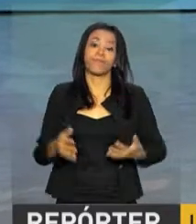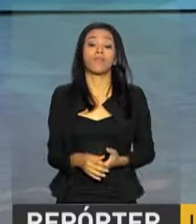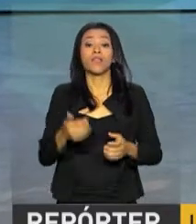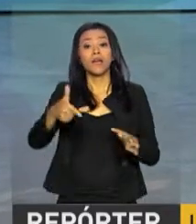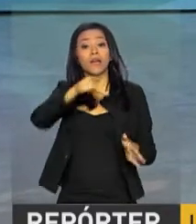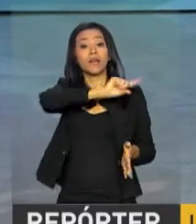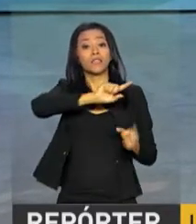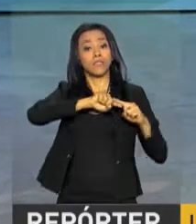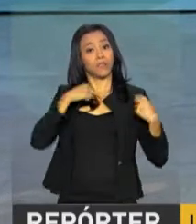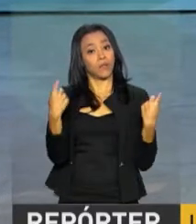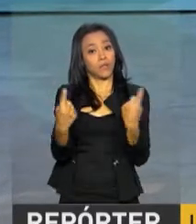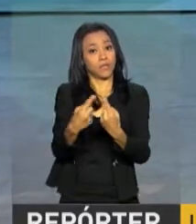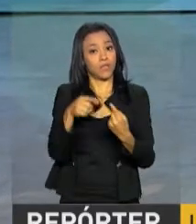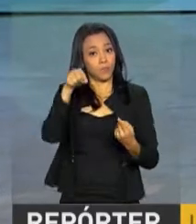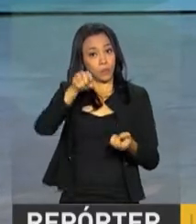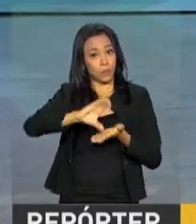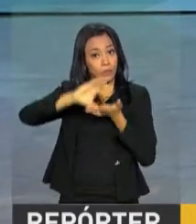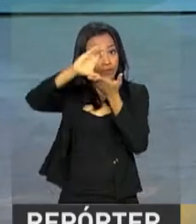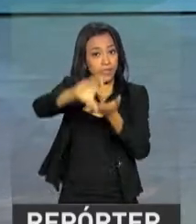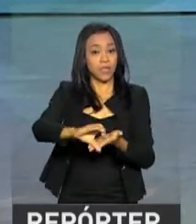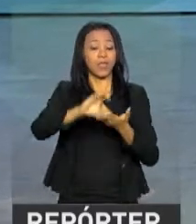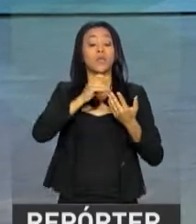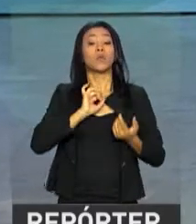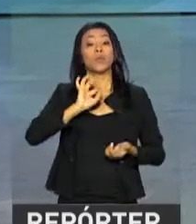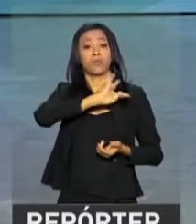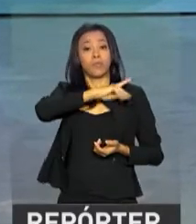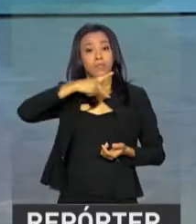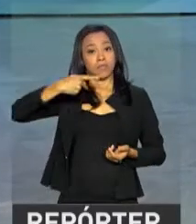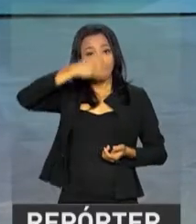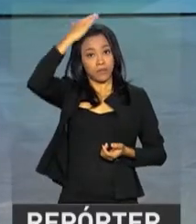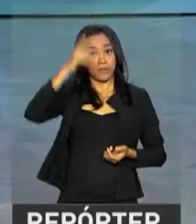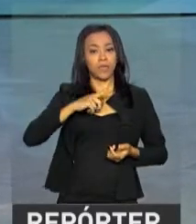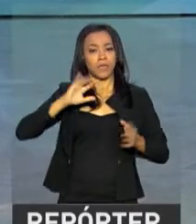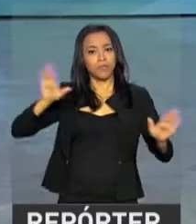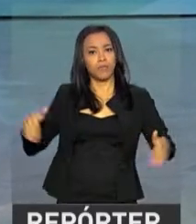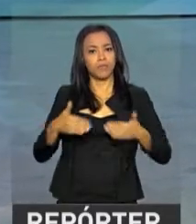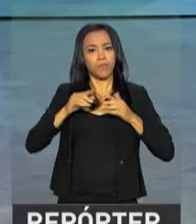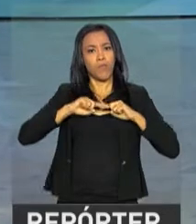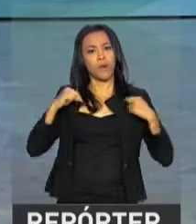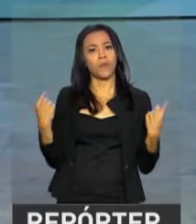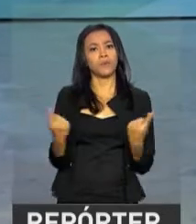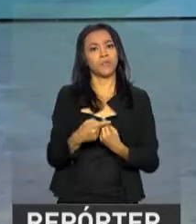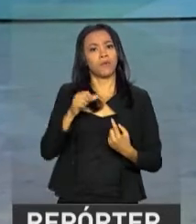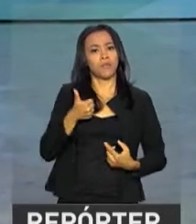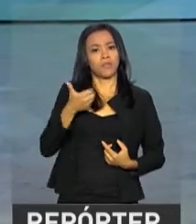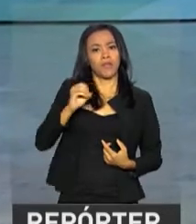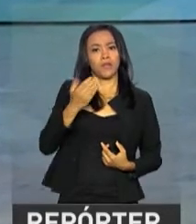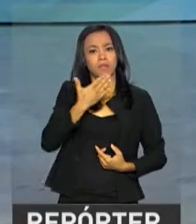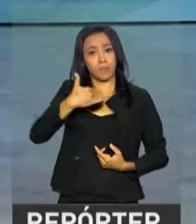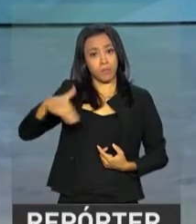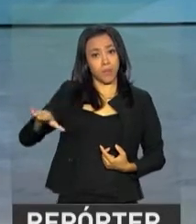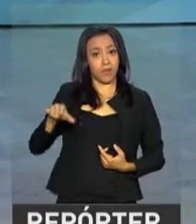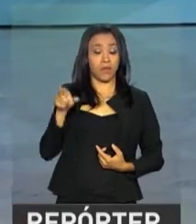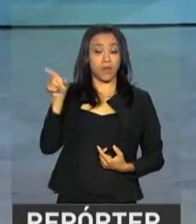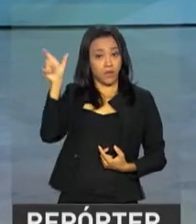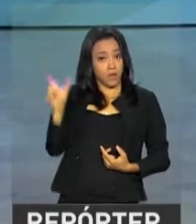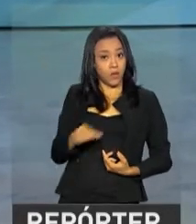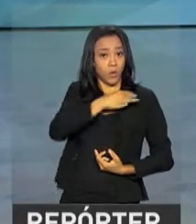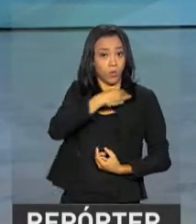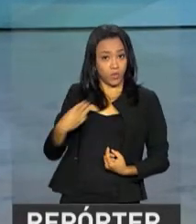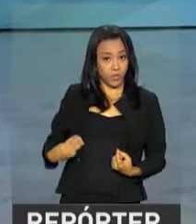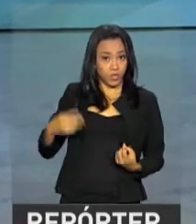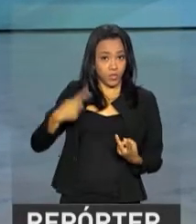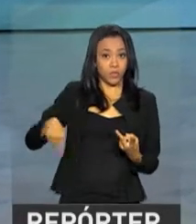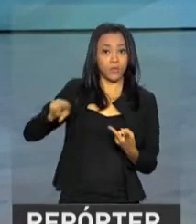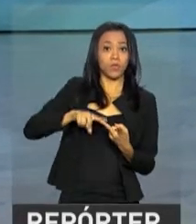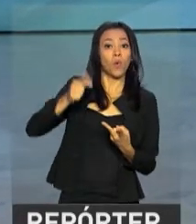dessa reunião do Conselhão, o presidente se reúne às 10h30 com o ministro interino da Defesa, general Silvio Luna, com o ministro-chefe